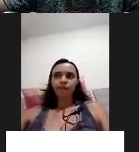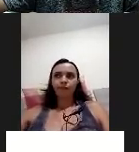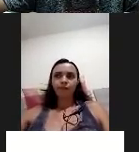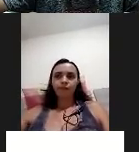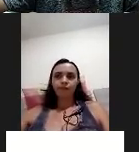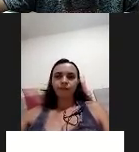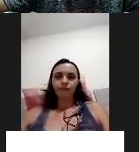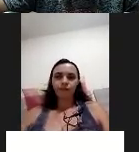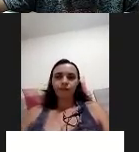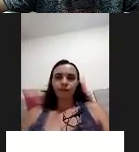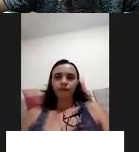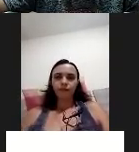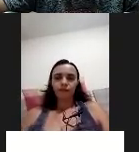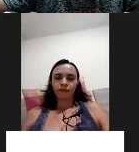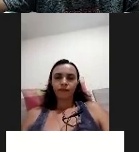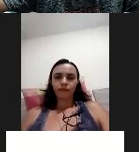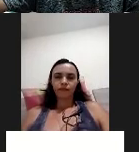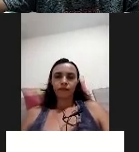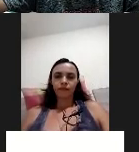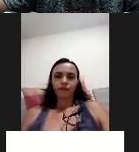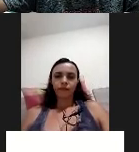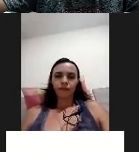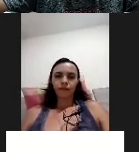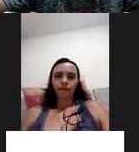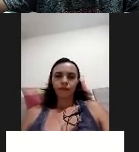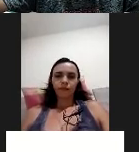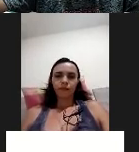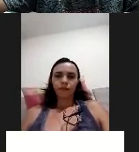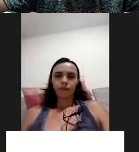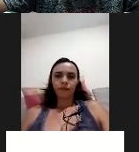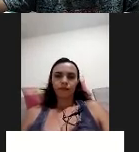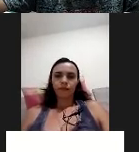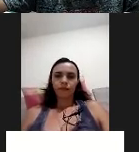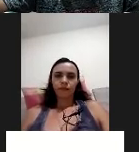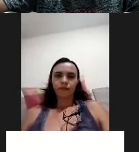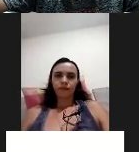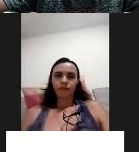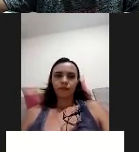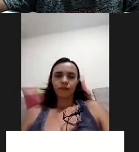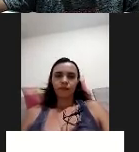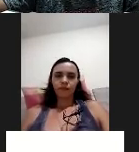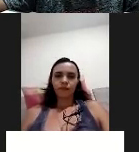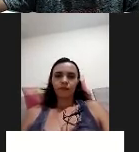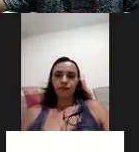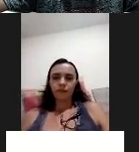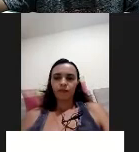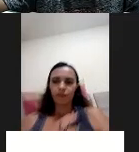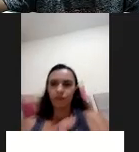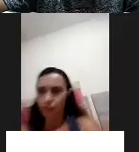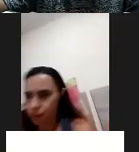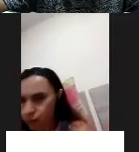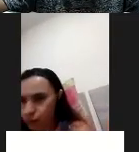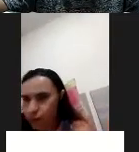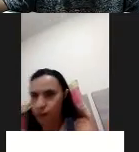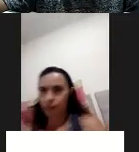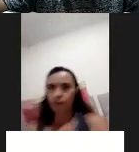sobre os coxins. O que são esses coxins? Você pode fazer com toalha, você